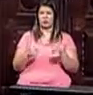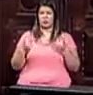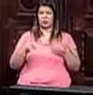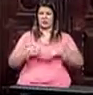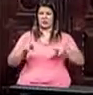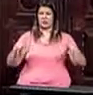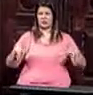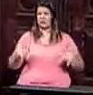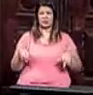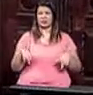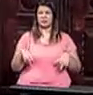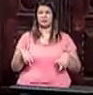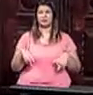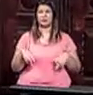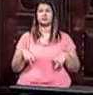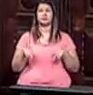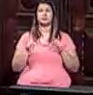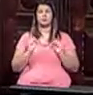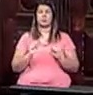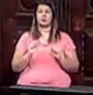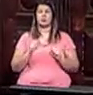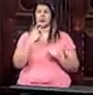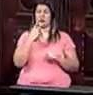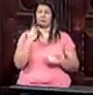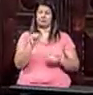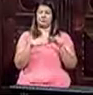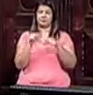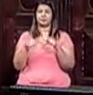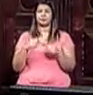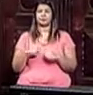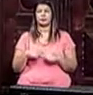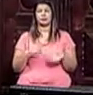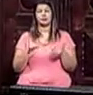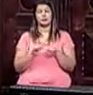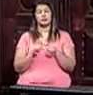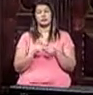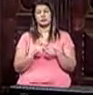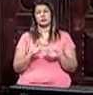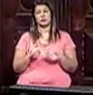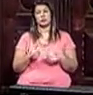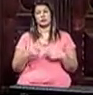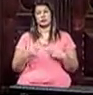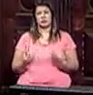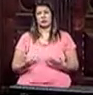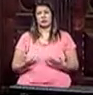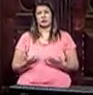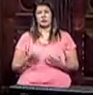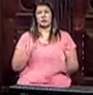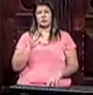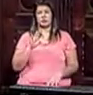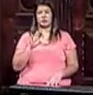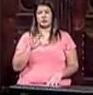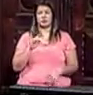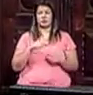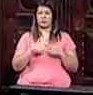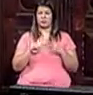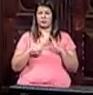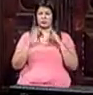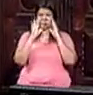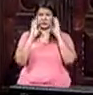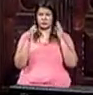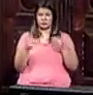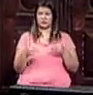só na arma para fazer essas operações, não quer dizer que é só de lá. Mas os dois focos